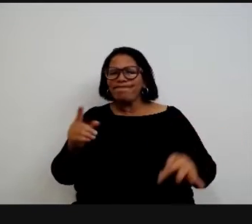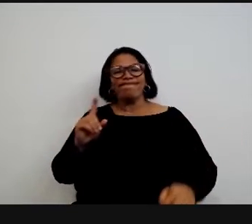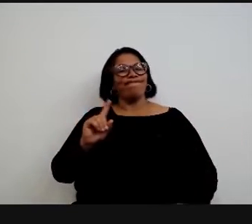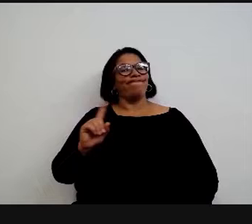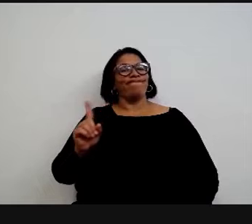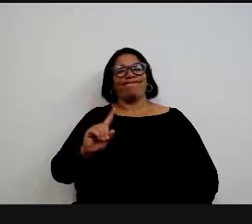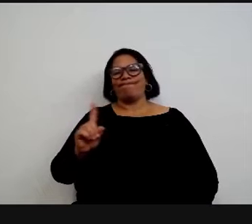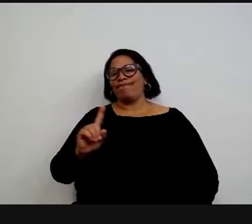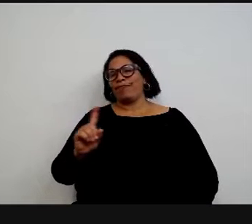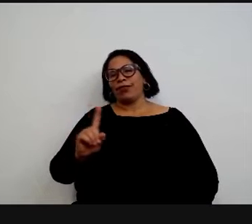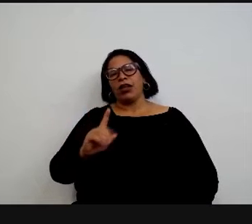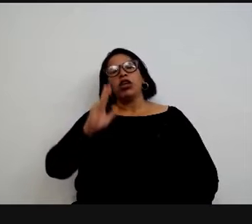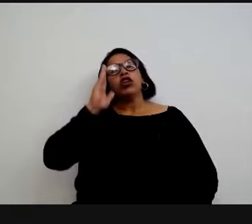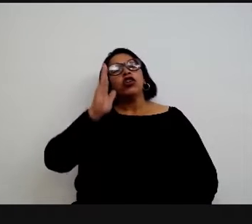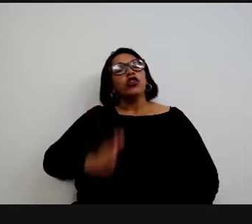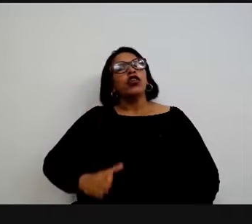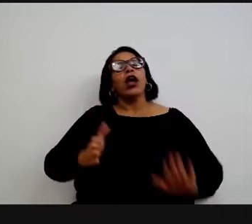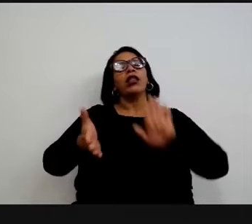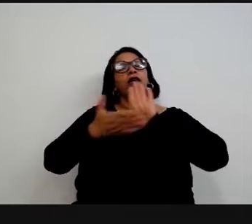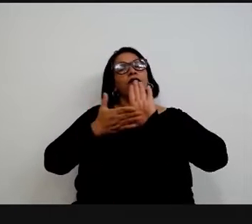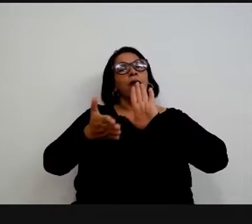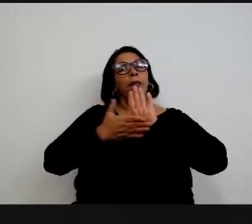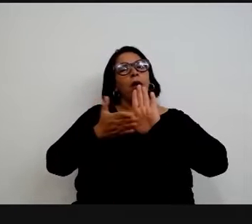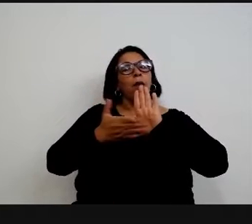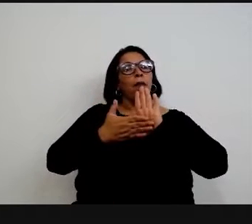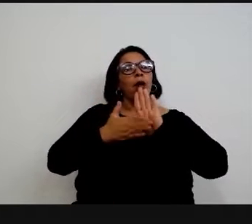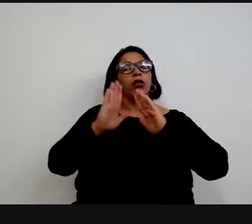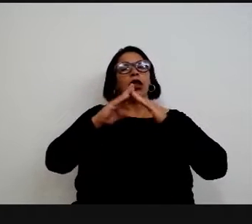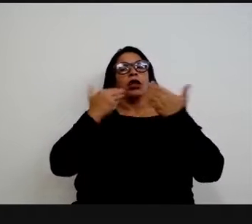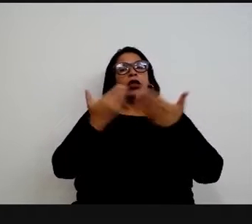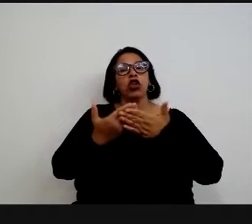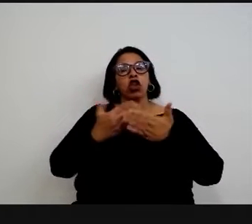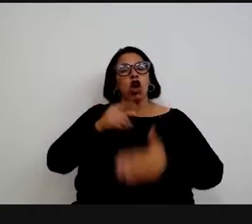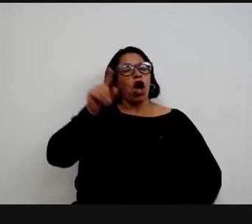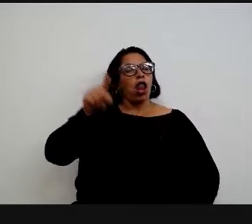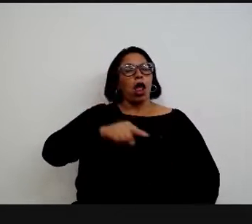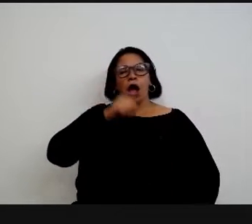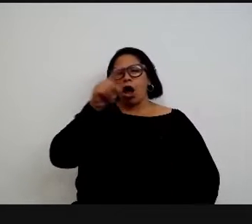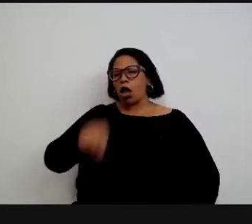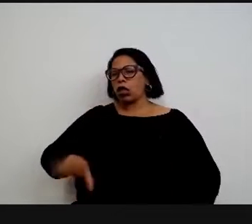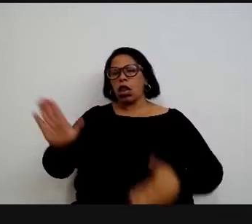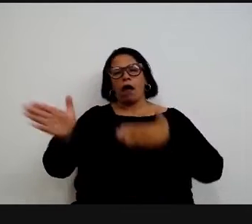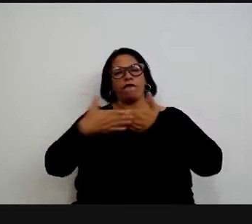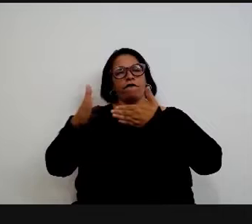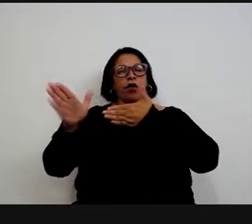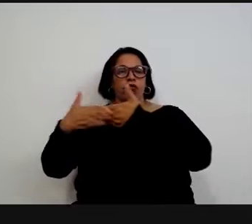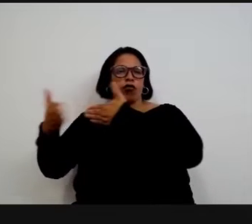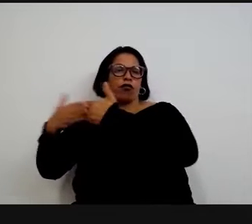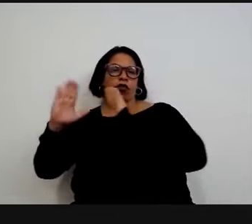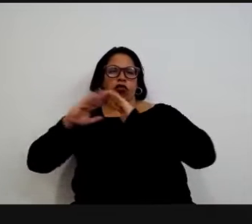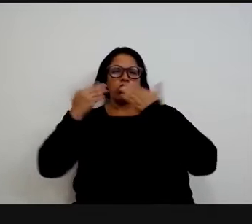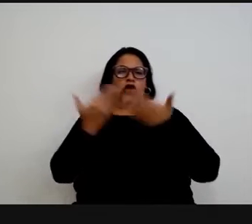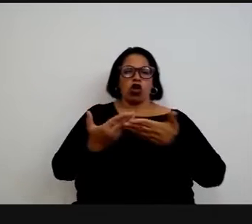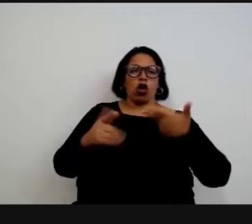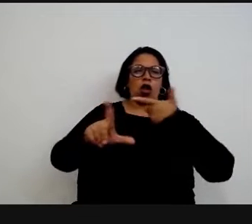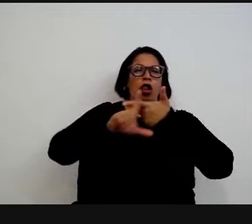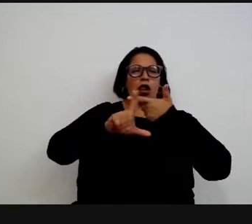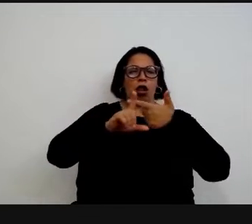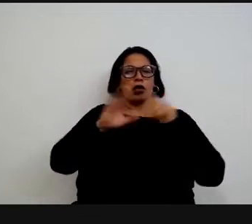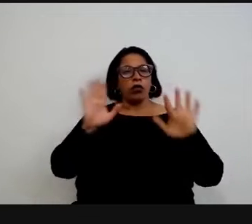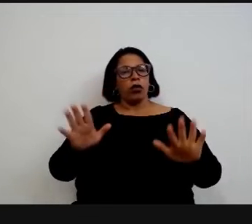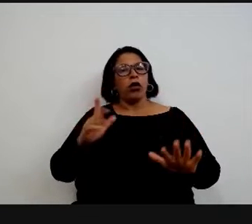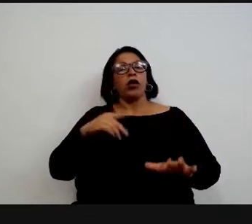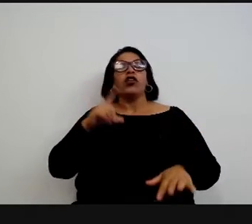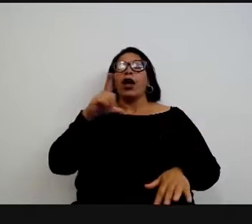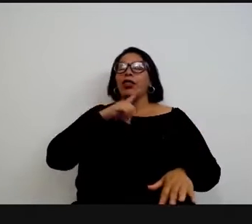um momento, inclusive, em que foram formalizadas propostas de extinção das escolas de governo. Ou seja, existe uma percepção